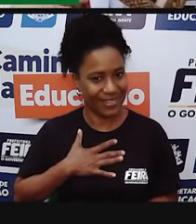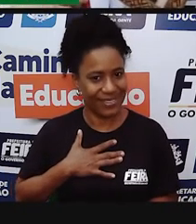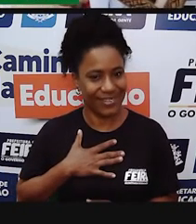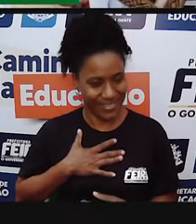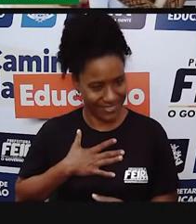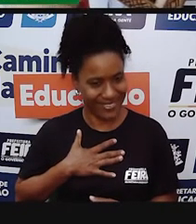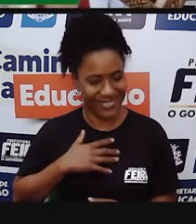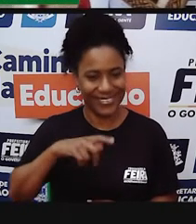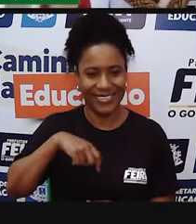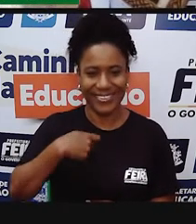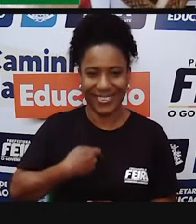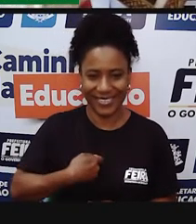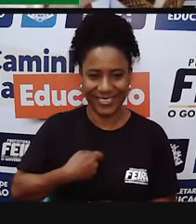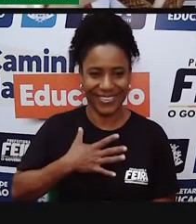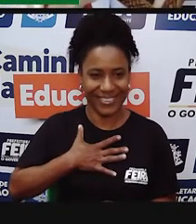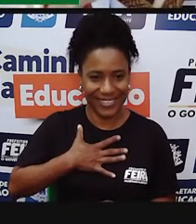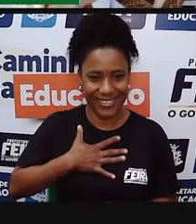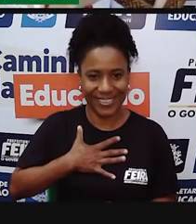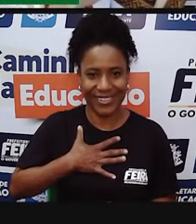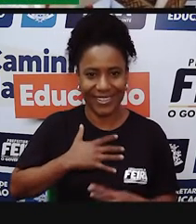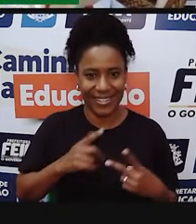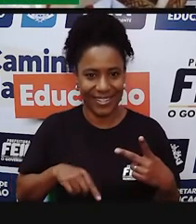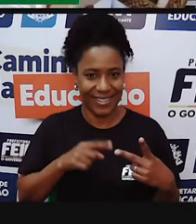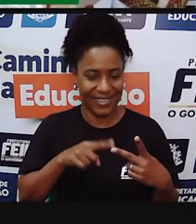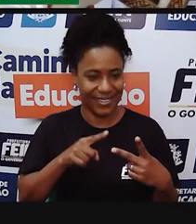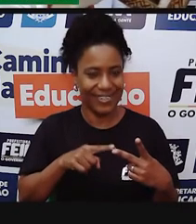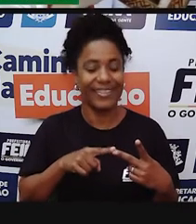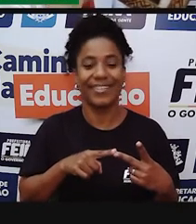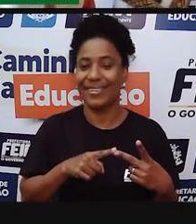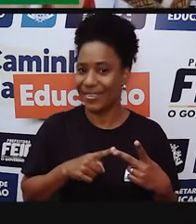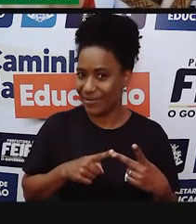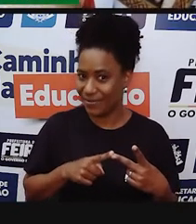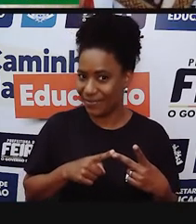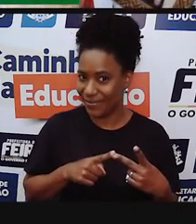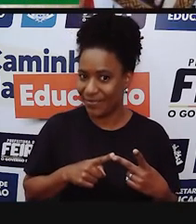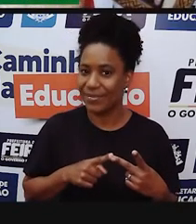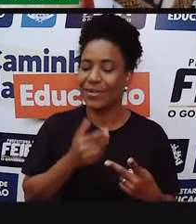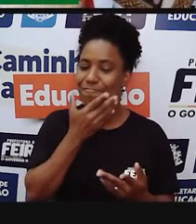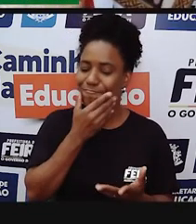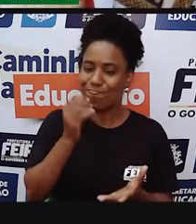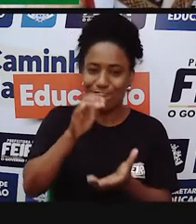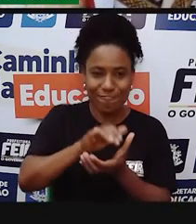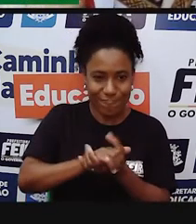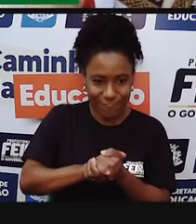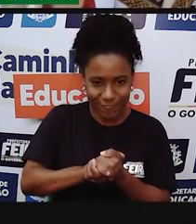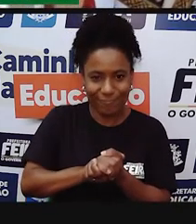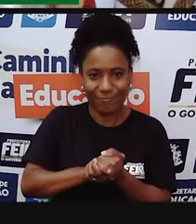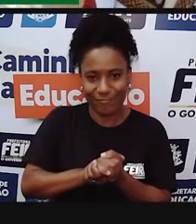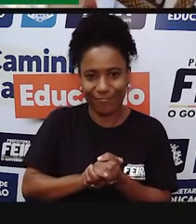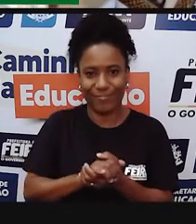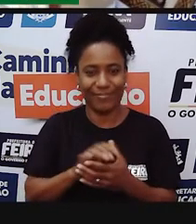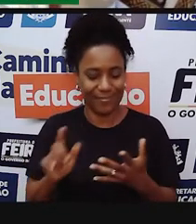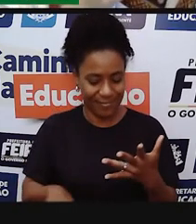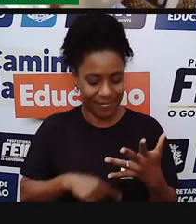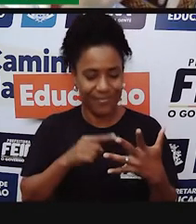Essa sou eu' dessas mais rasante Esse é meu esposo